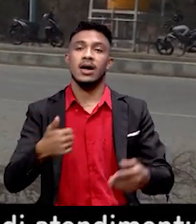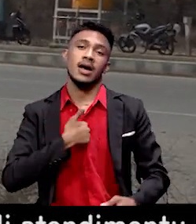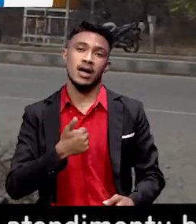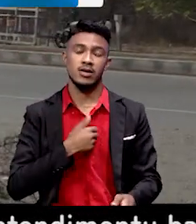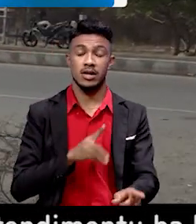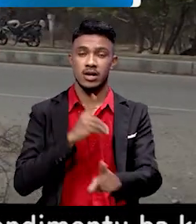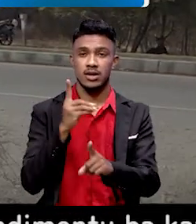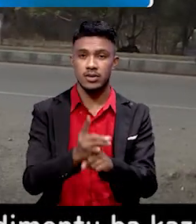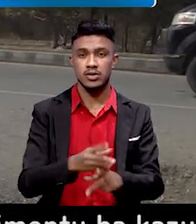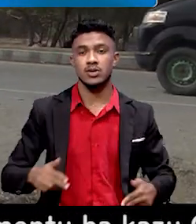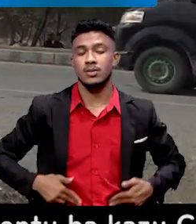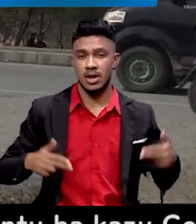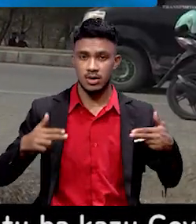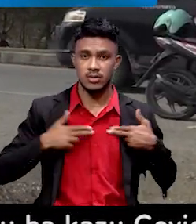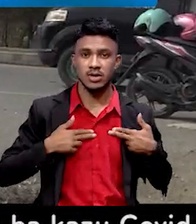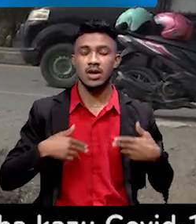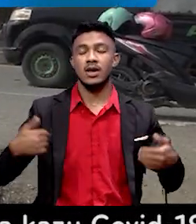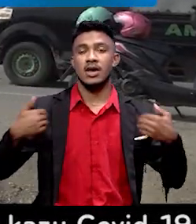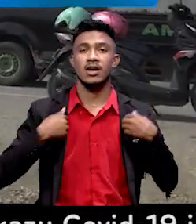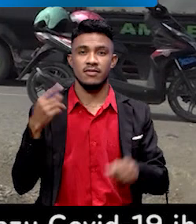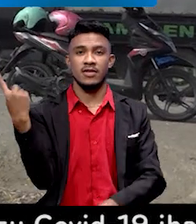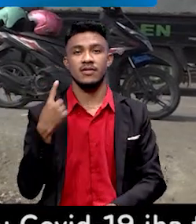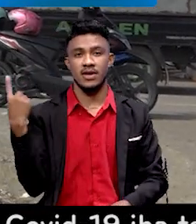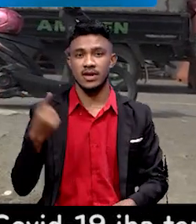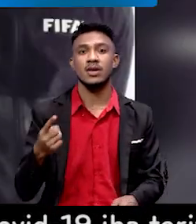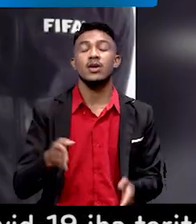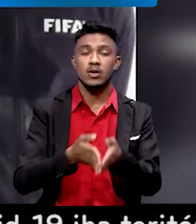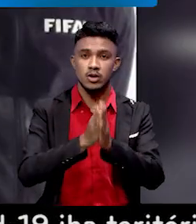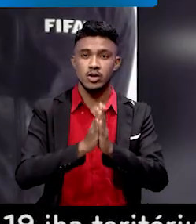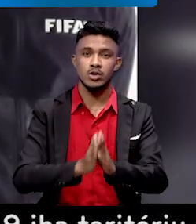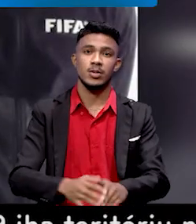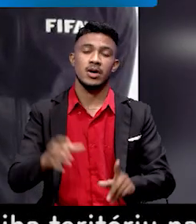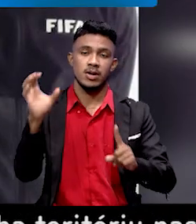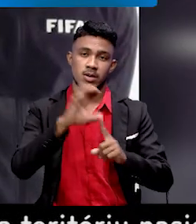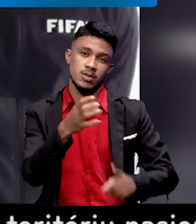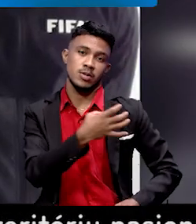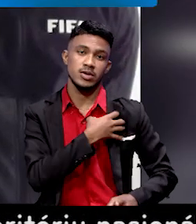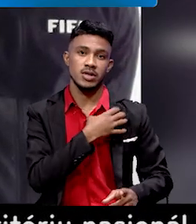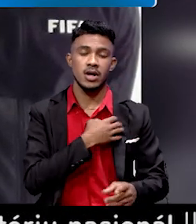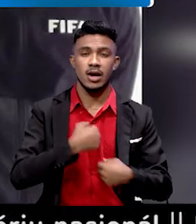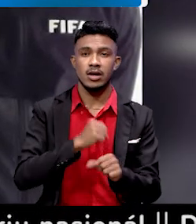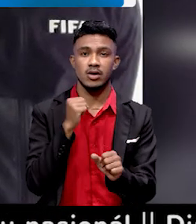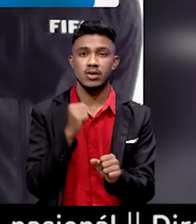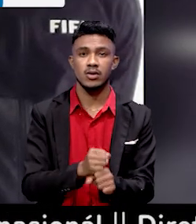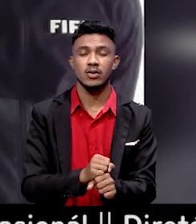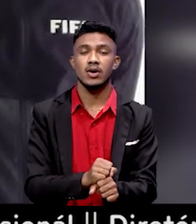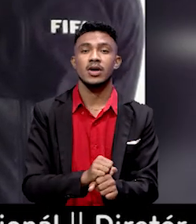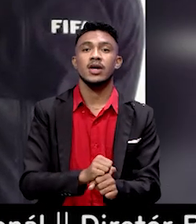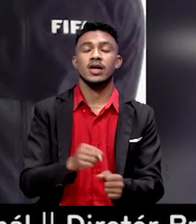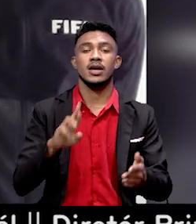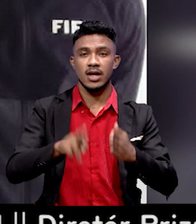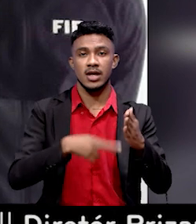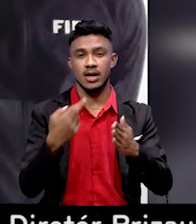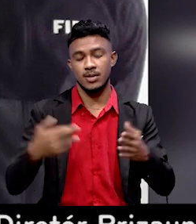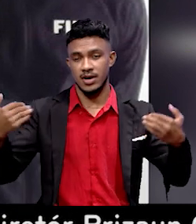ba sideran siren be akontese bebe ikona. Ne doni husu ba komando penetele atu aplika sansan rigoroso tu regulamento ne be